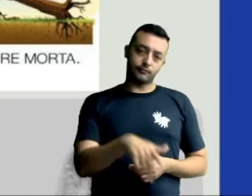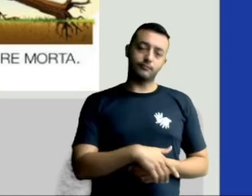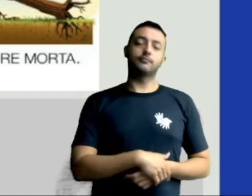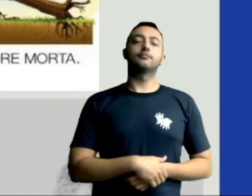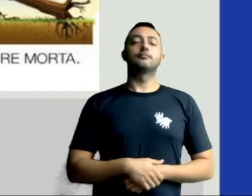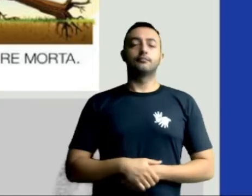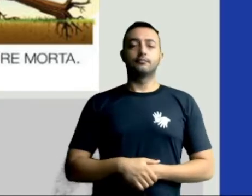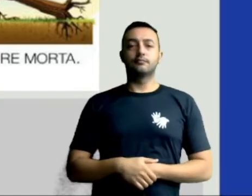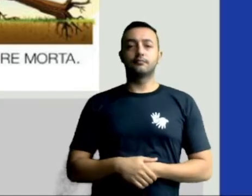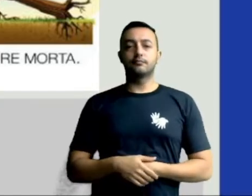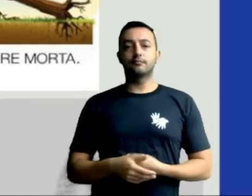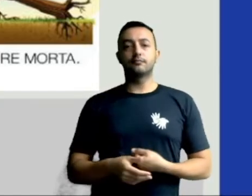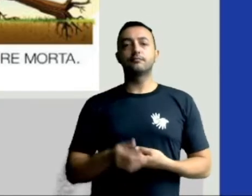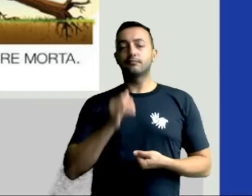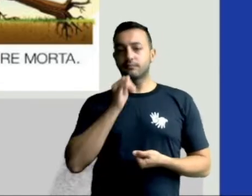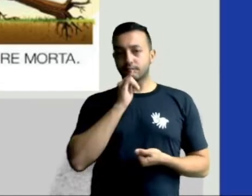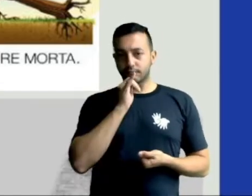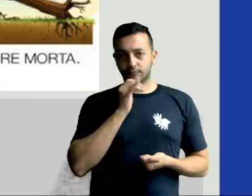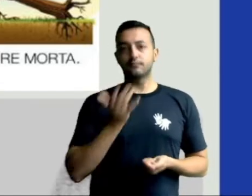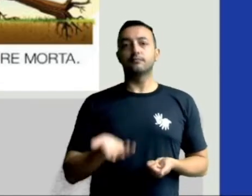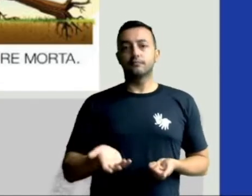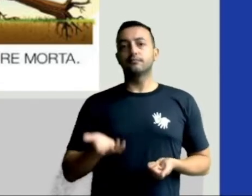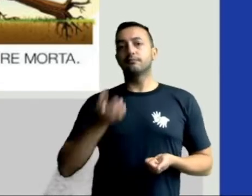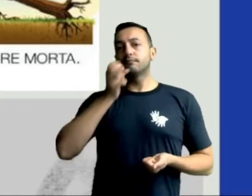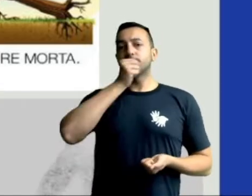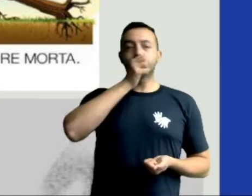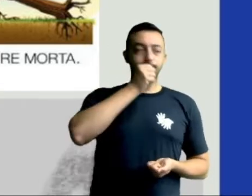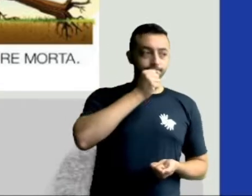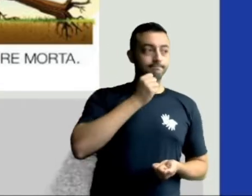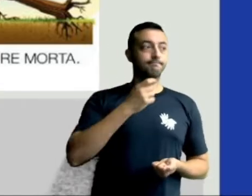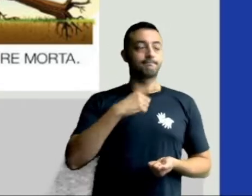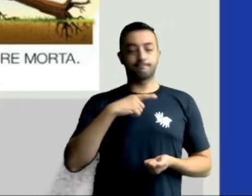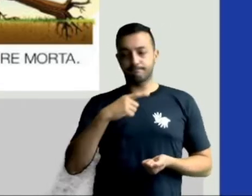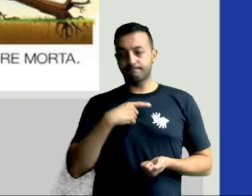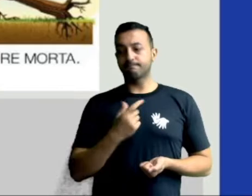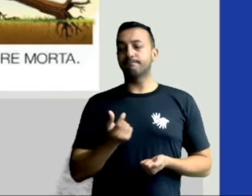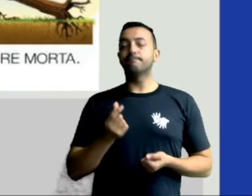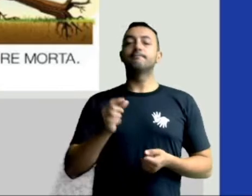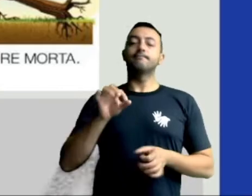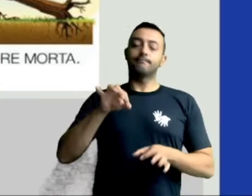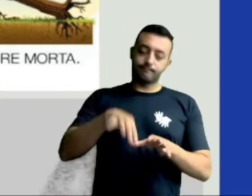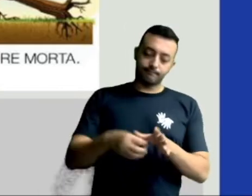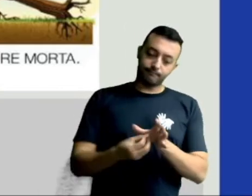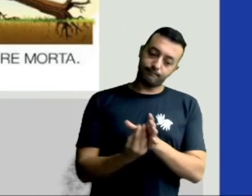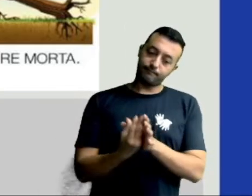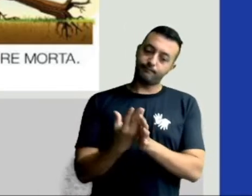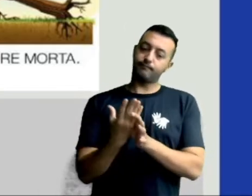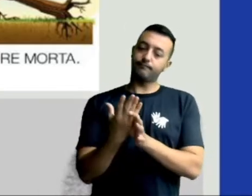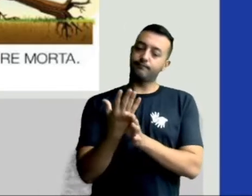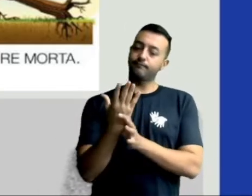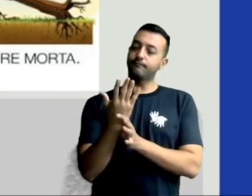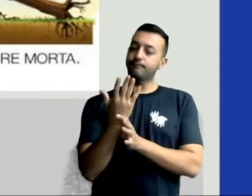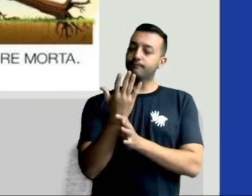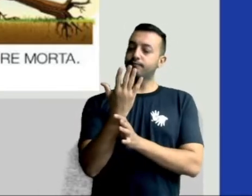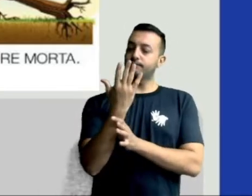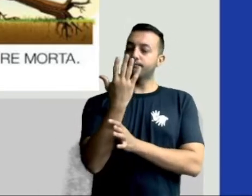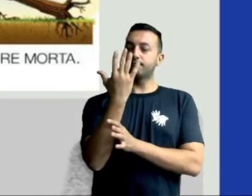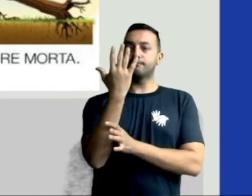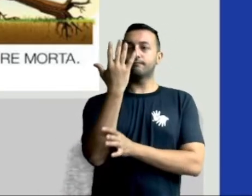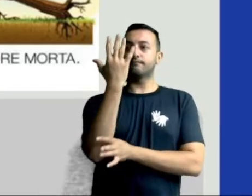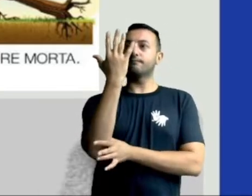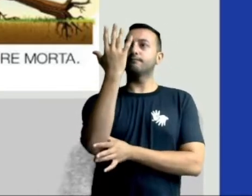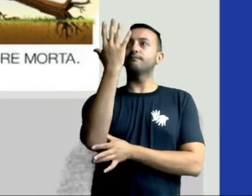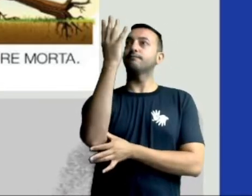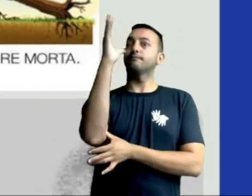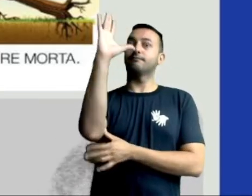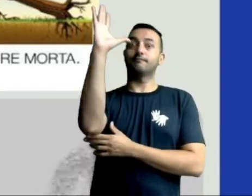novamente. Por exemplo, aí a laranjeira, né? A semente, ela brota, ela vai crescendo, vai nascendo, a árvore